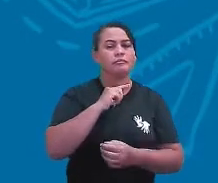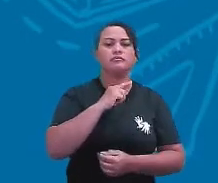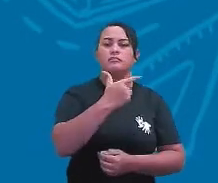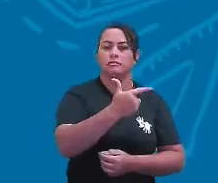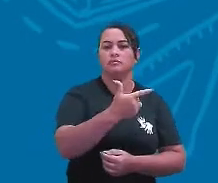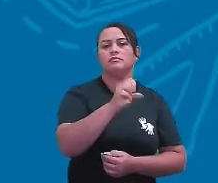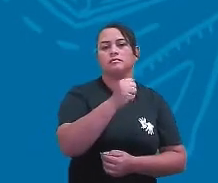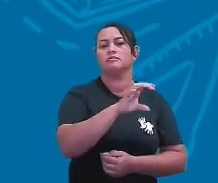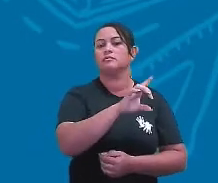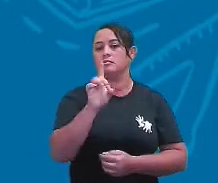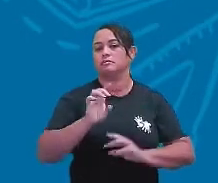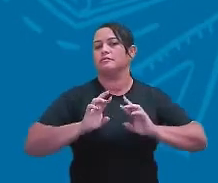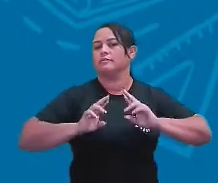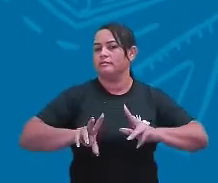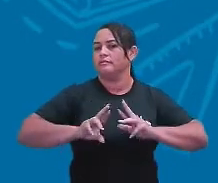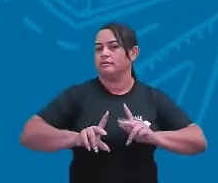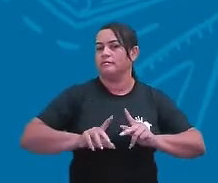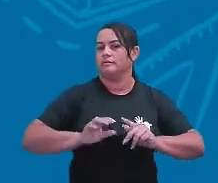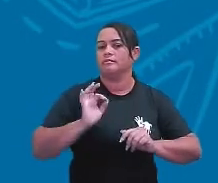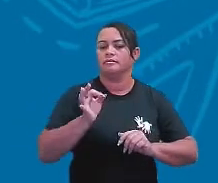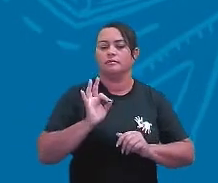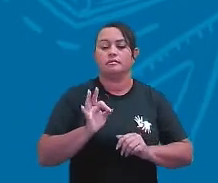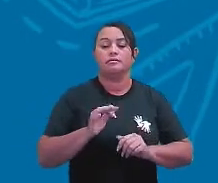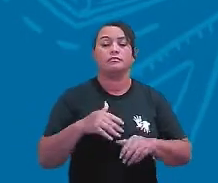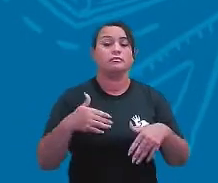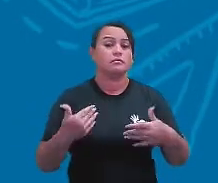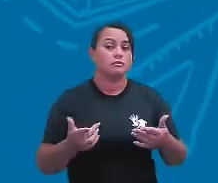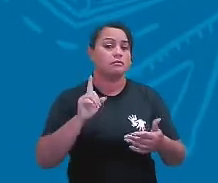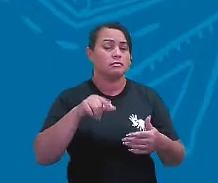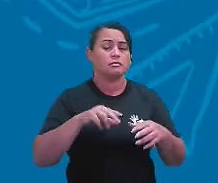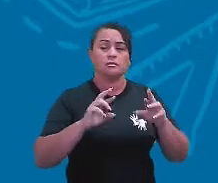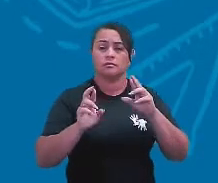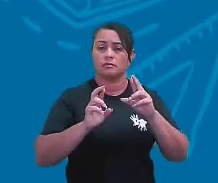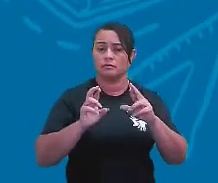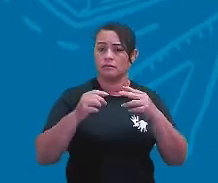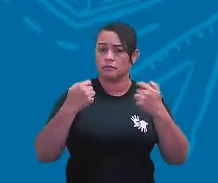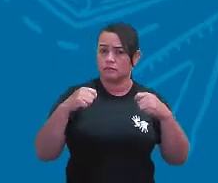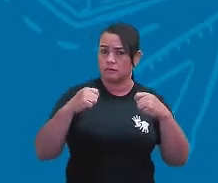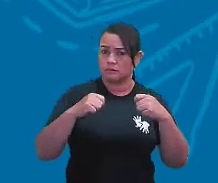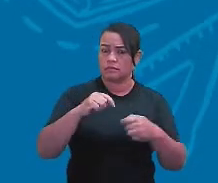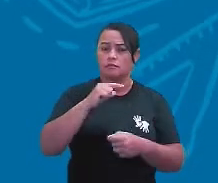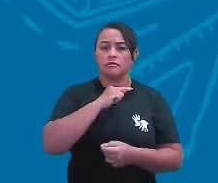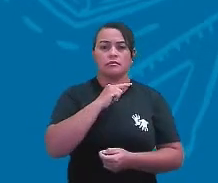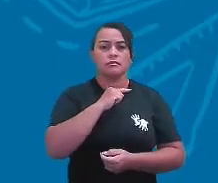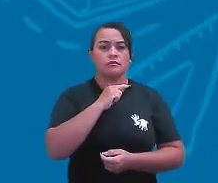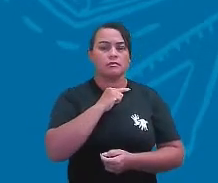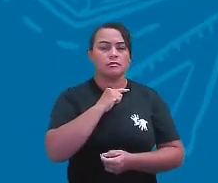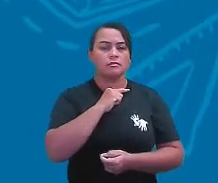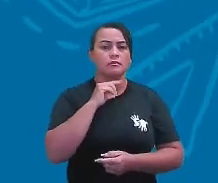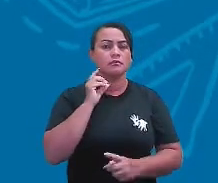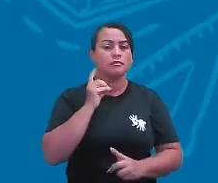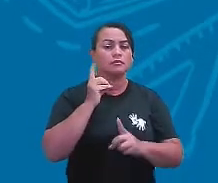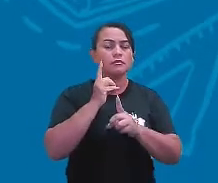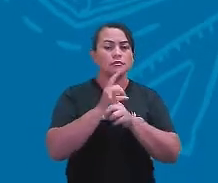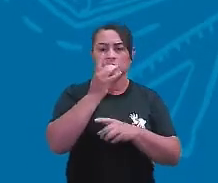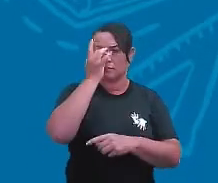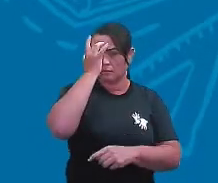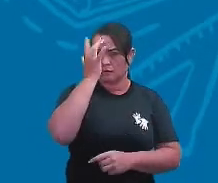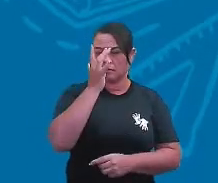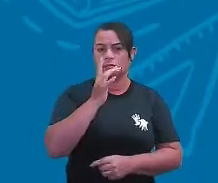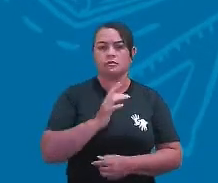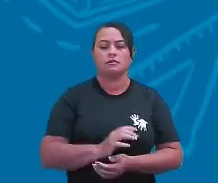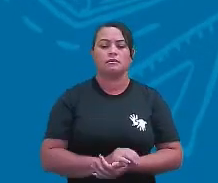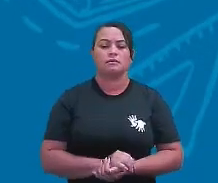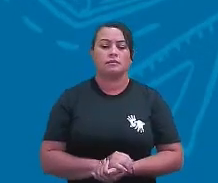dias, aí é diferente. Tá? Então, é uma relação que a gente precisa ter de identificação para facilitar o nosso